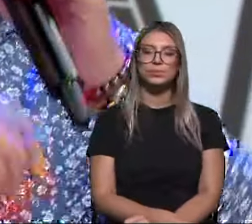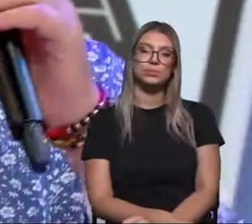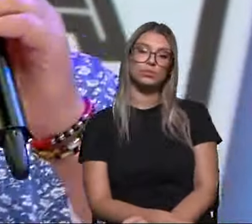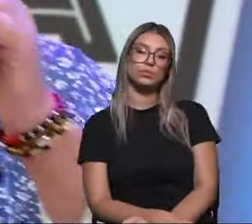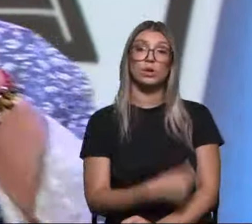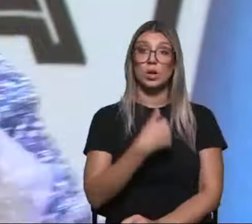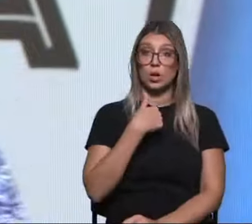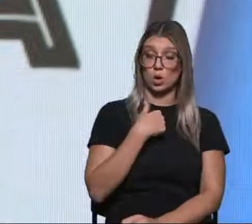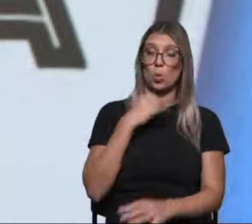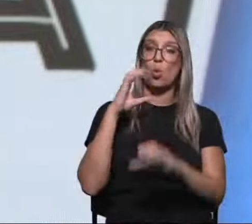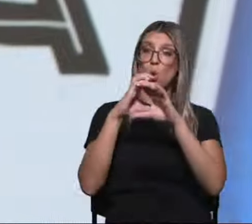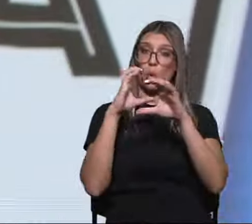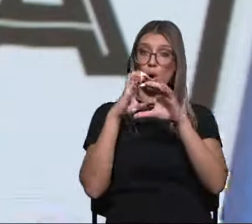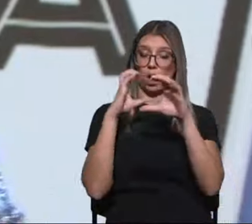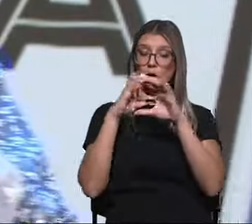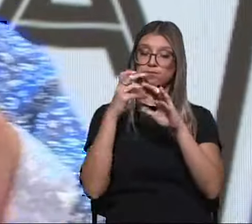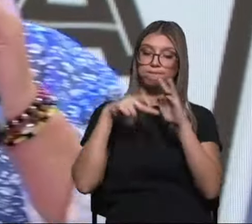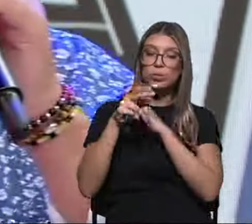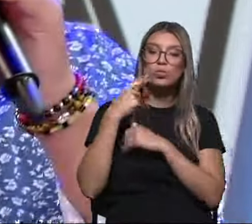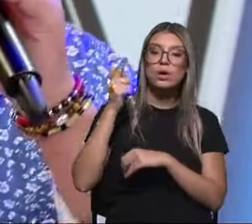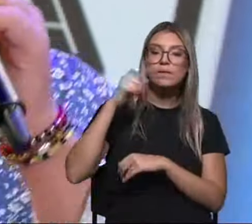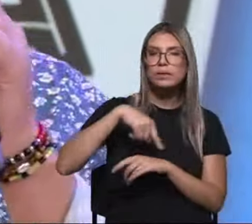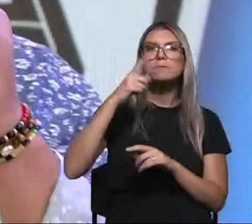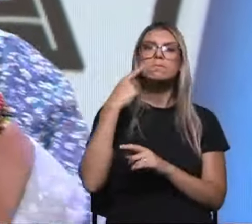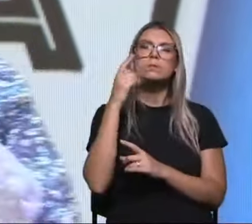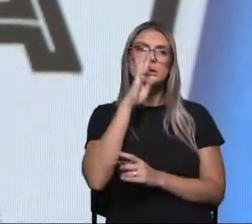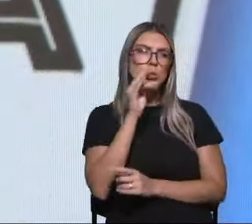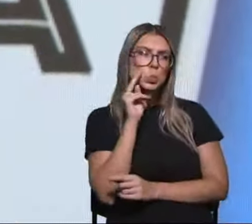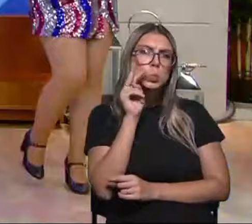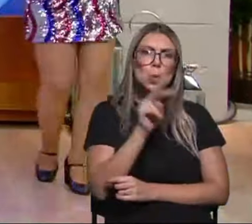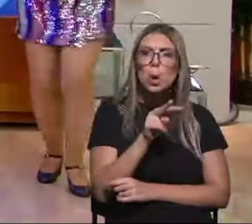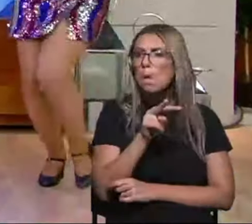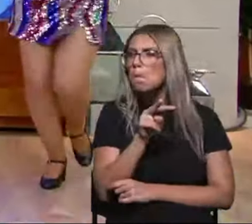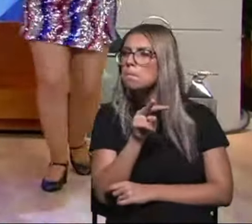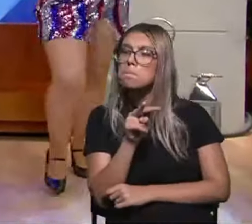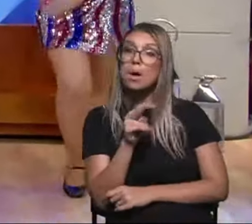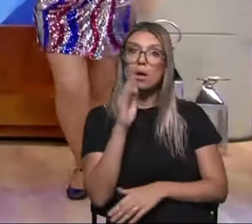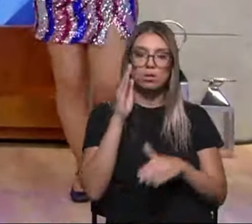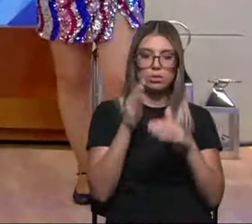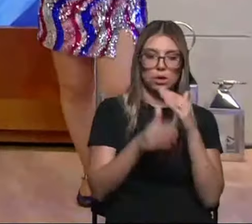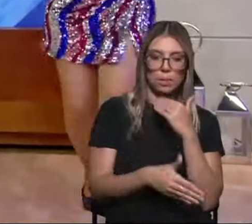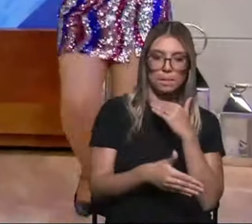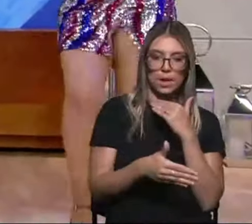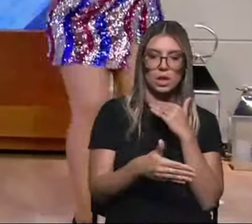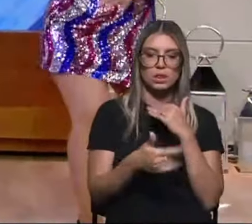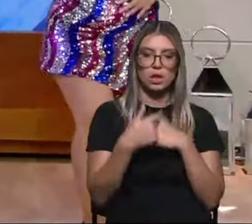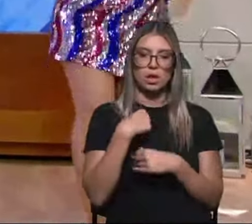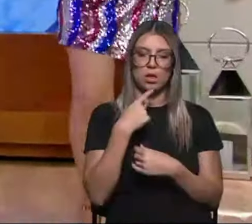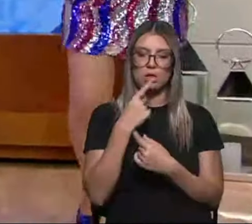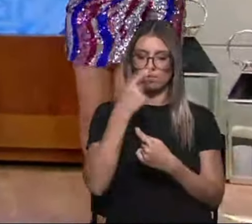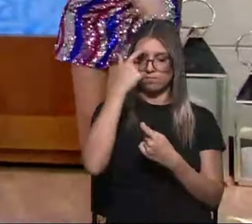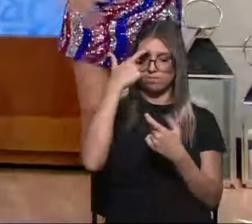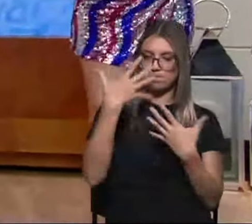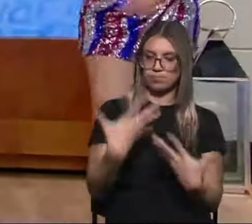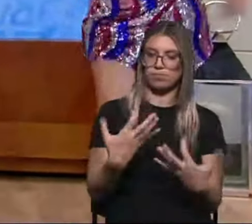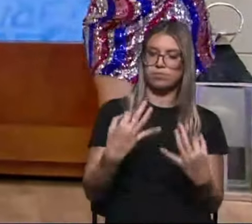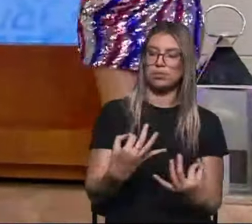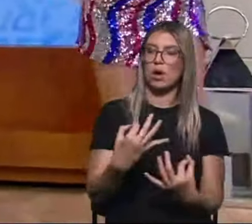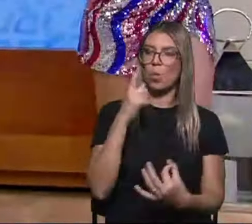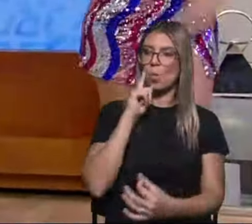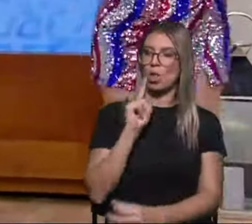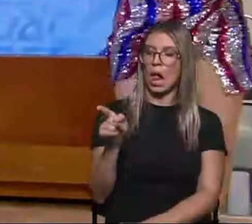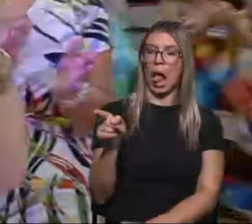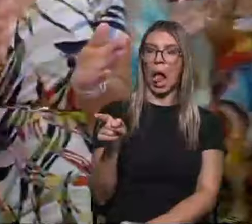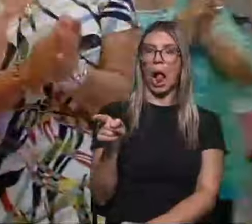Eu voltei ao autocarro para ver se encontrava. De repente quando entrei fiquei tão admirado. Vi que a brasa já lá